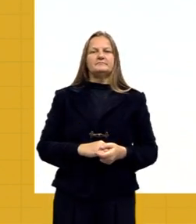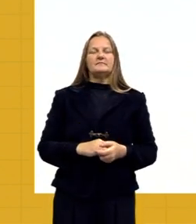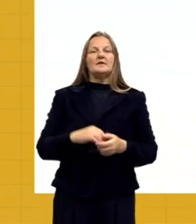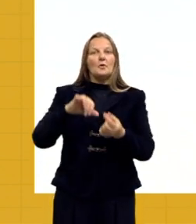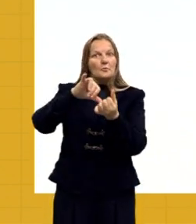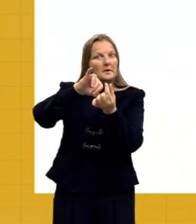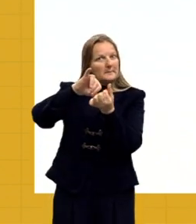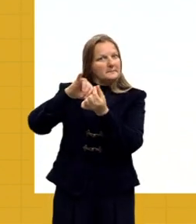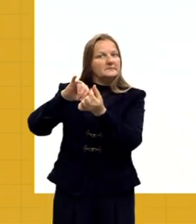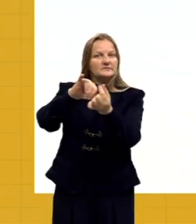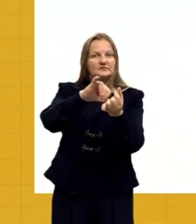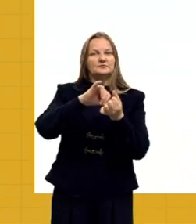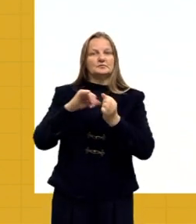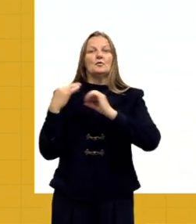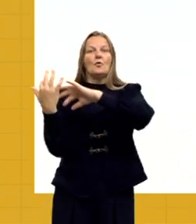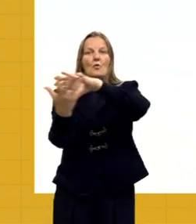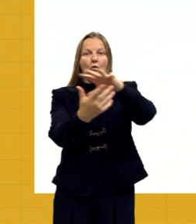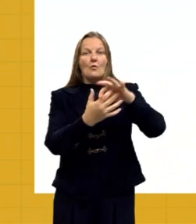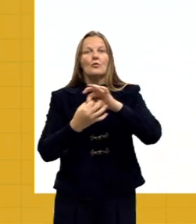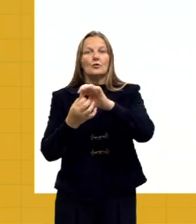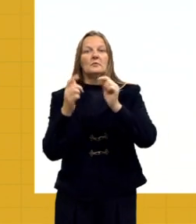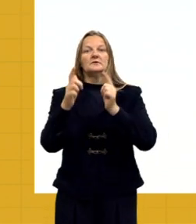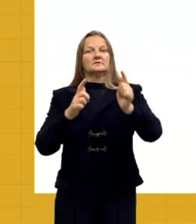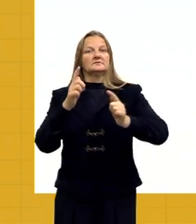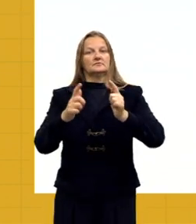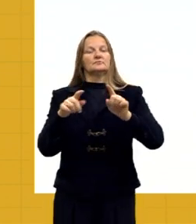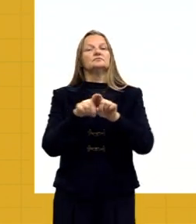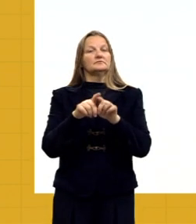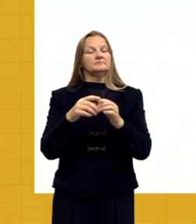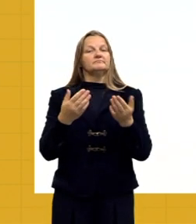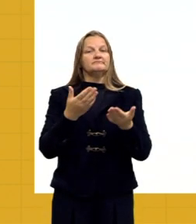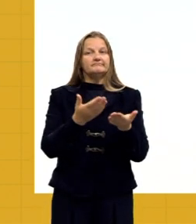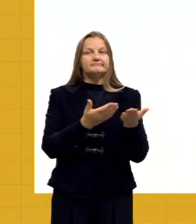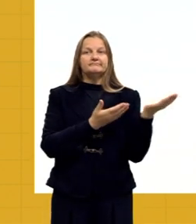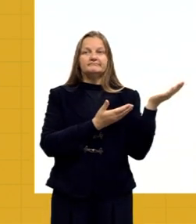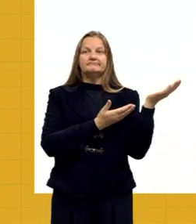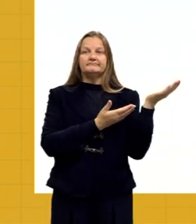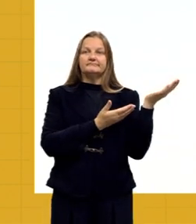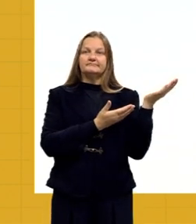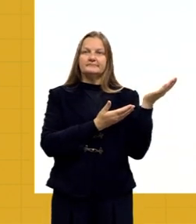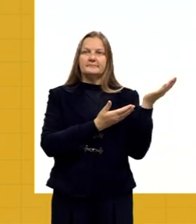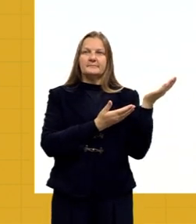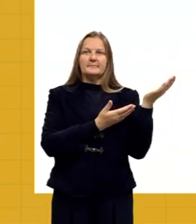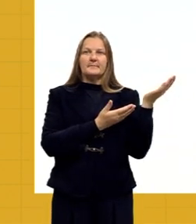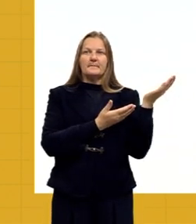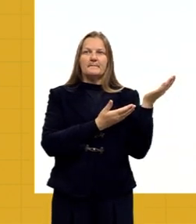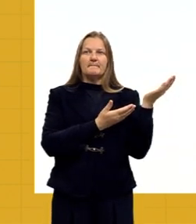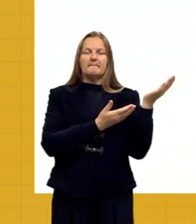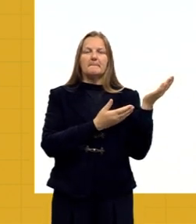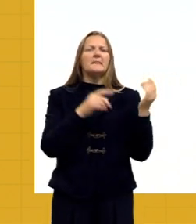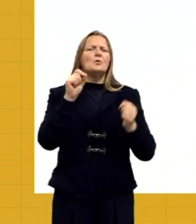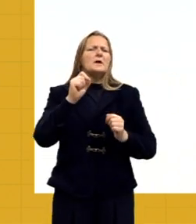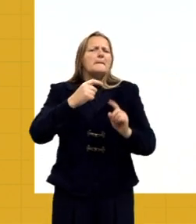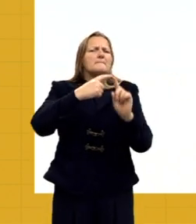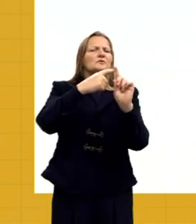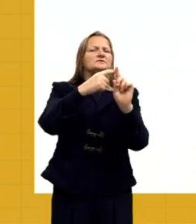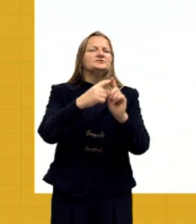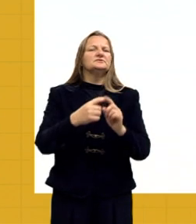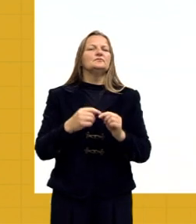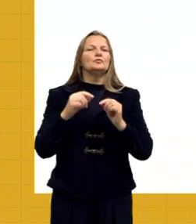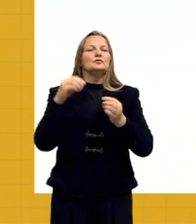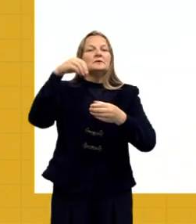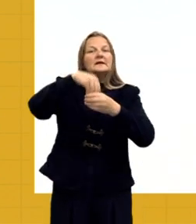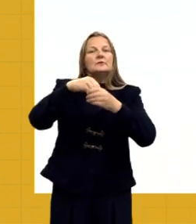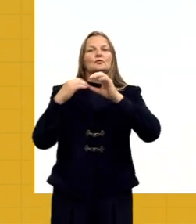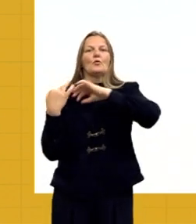gurizada Então isso é globalização também E aí essa parte aí e aí vamos ver aqui ó pontos positivos tá grilado